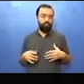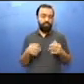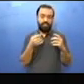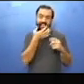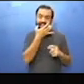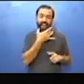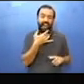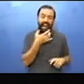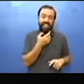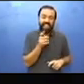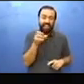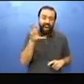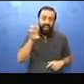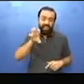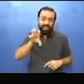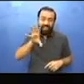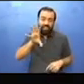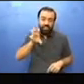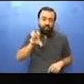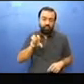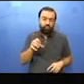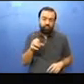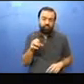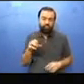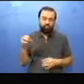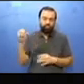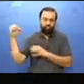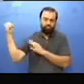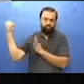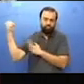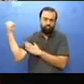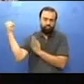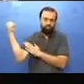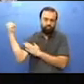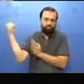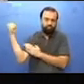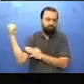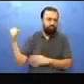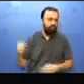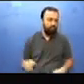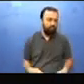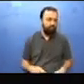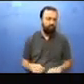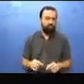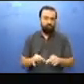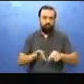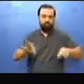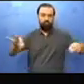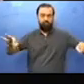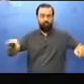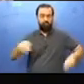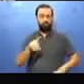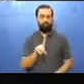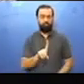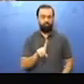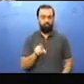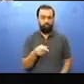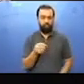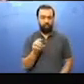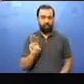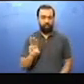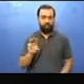olhem, uma mandíbula muito forte. Ela pode chegar até 1,36 m e pesar